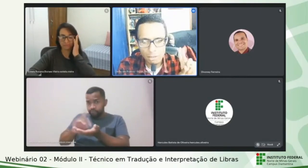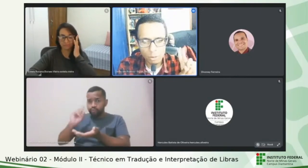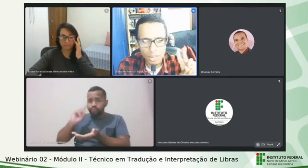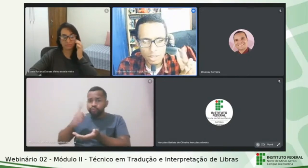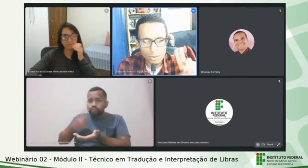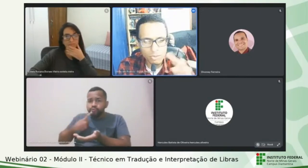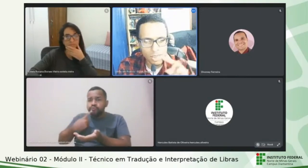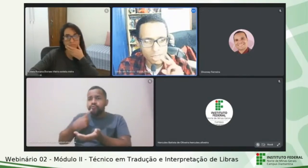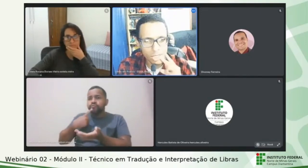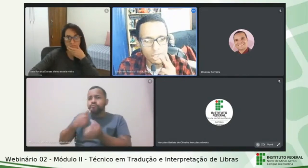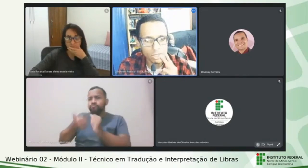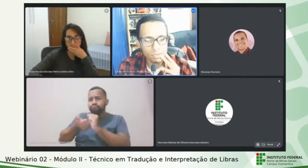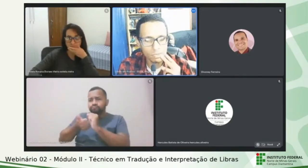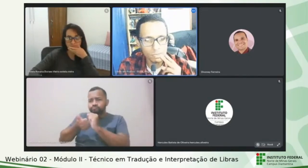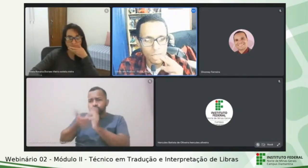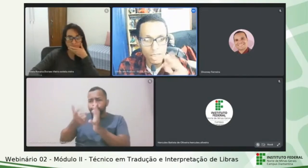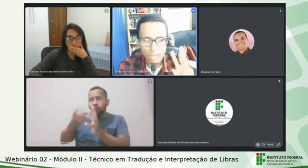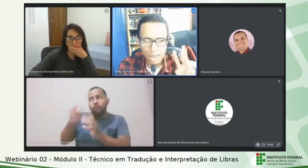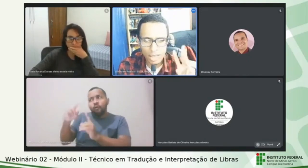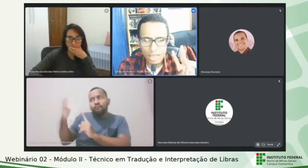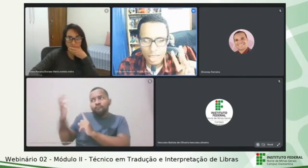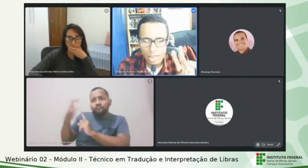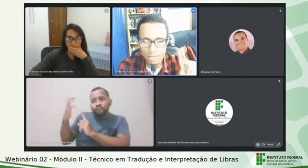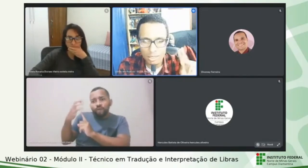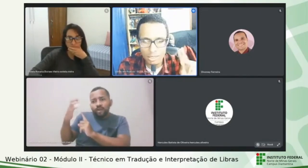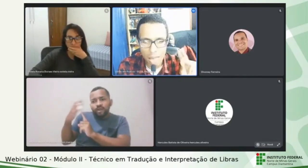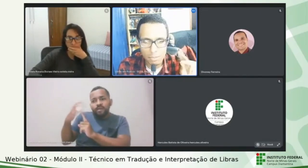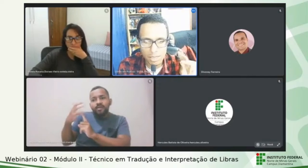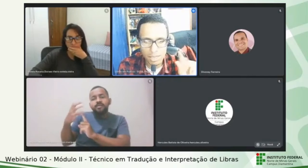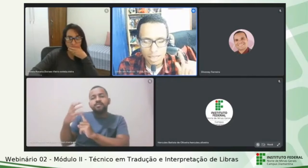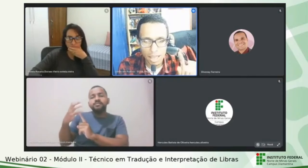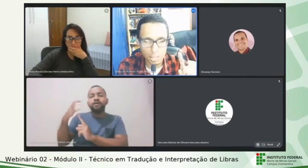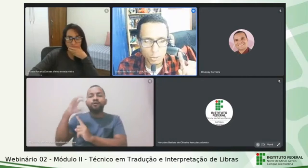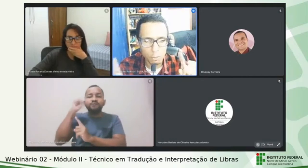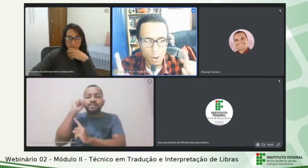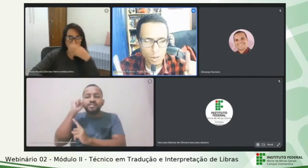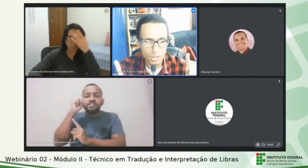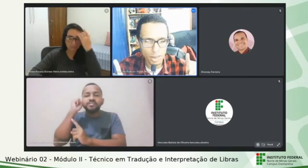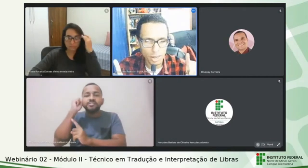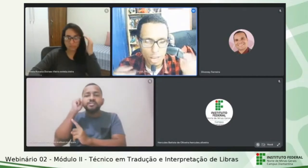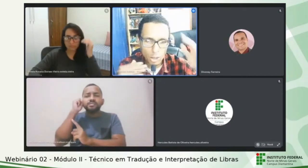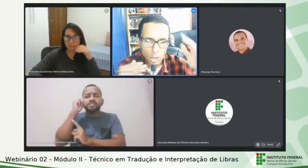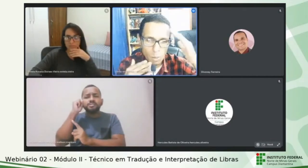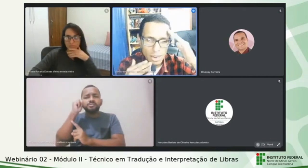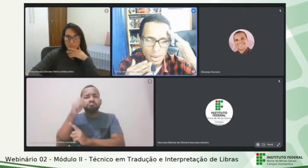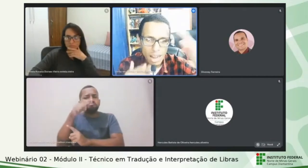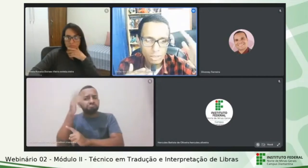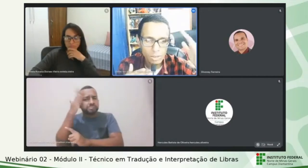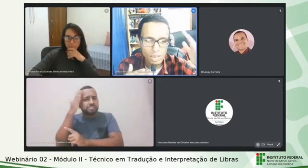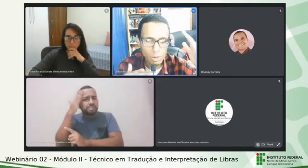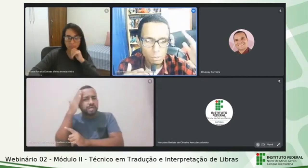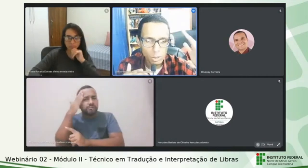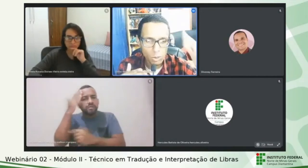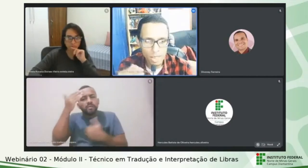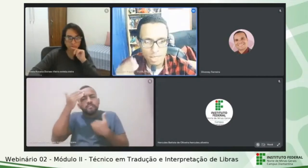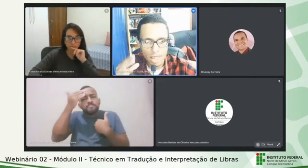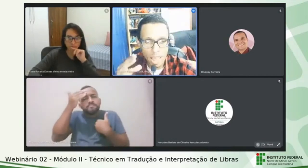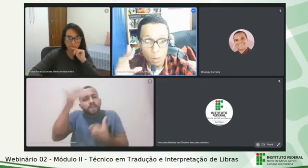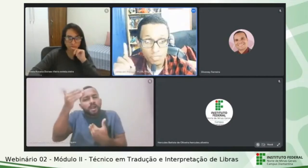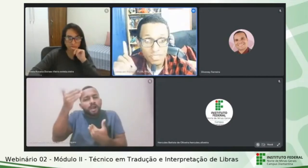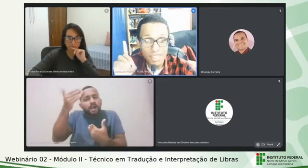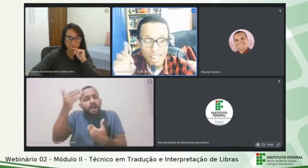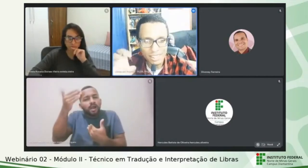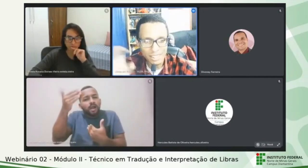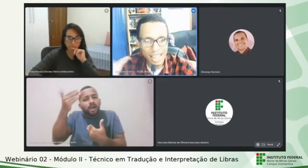ele tem influência ouvinte? Será que ele sabe que a resposta do obrigado na língua portuguesa é